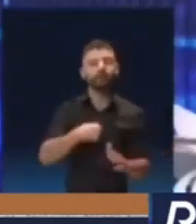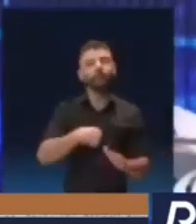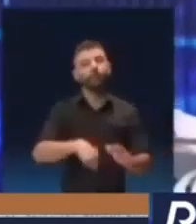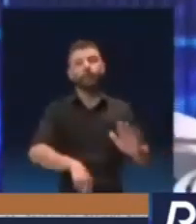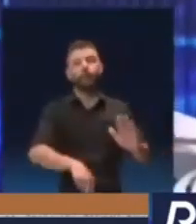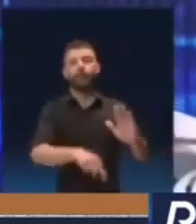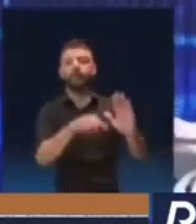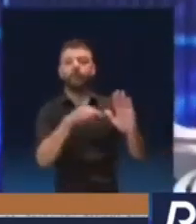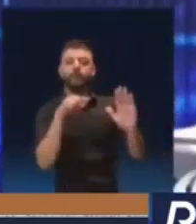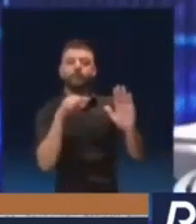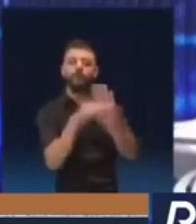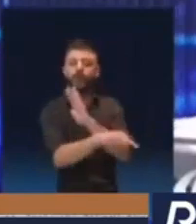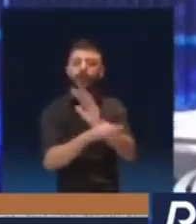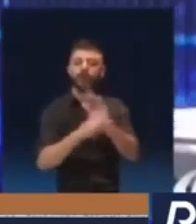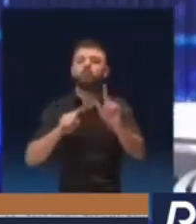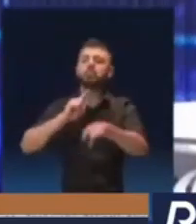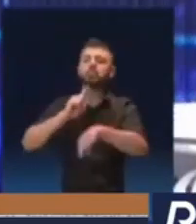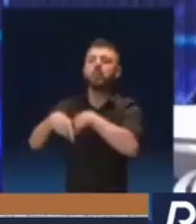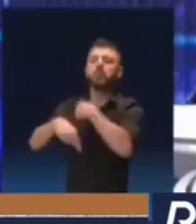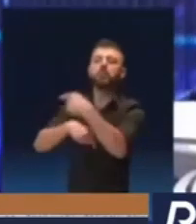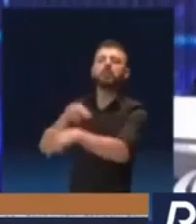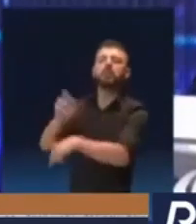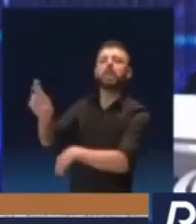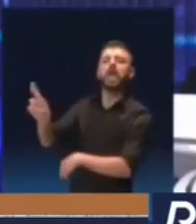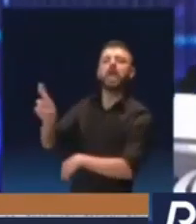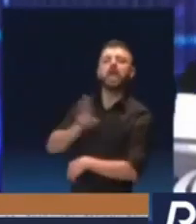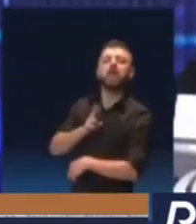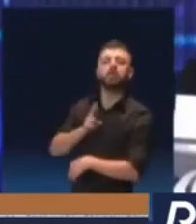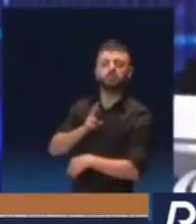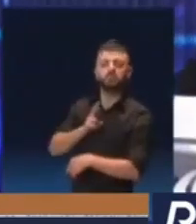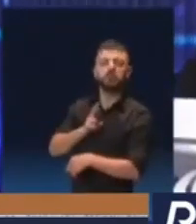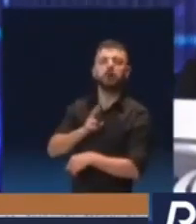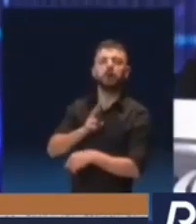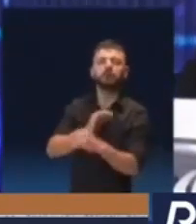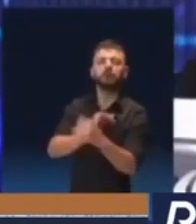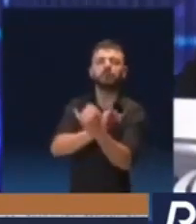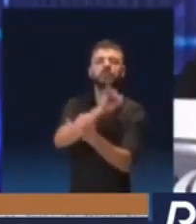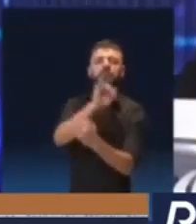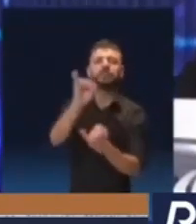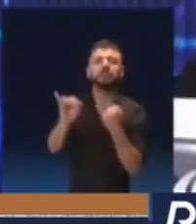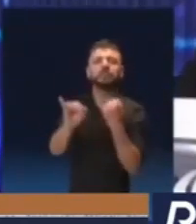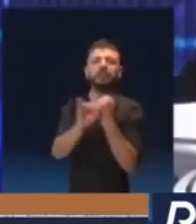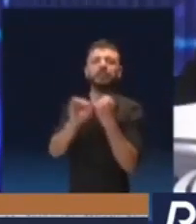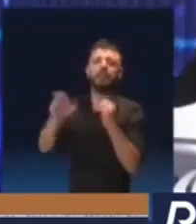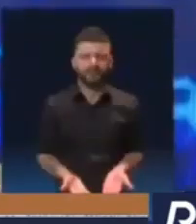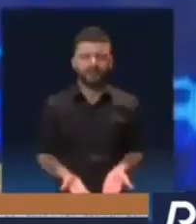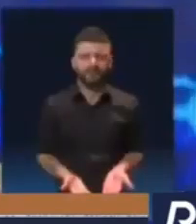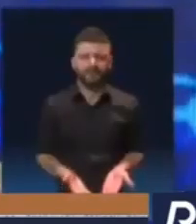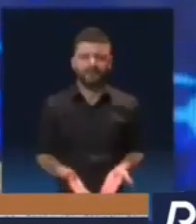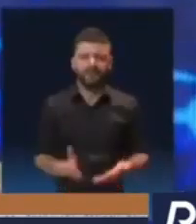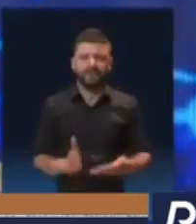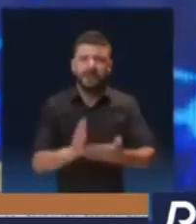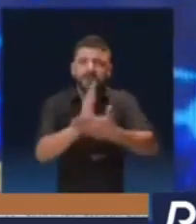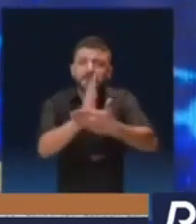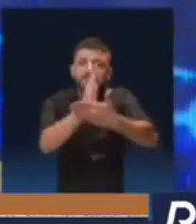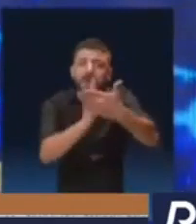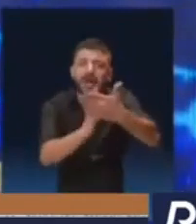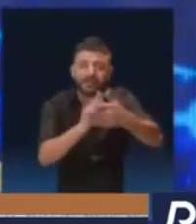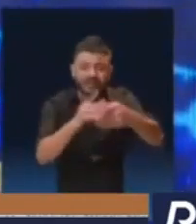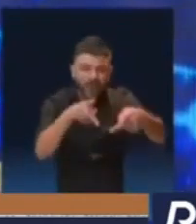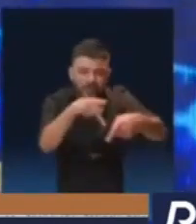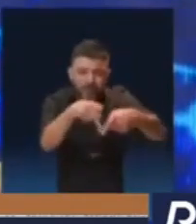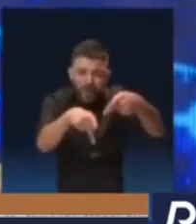é uma decisão infeliz do ponto de vista da democracia, da participação, do respeito ao